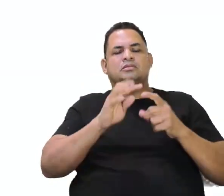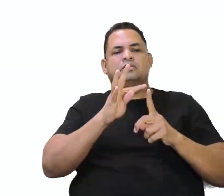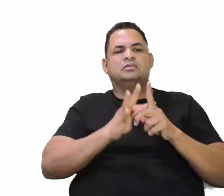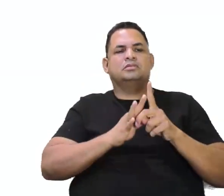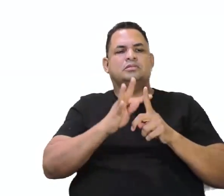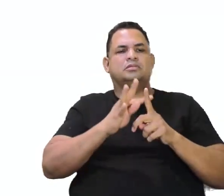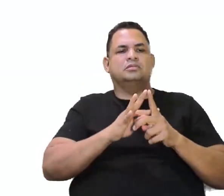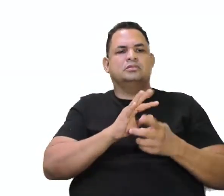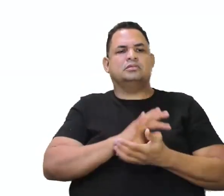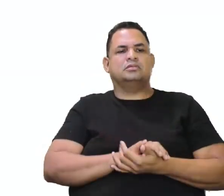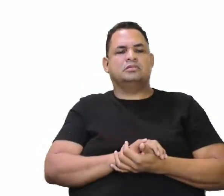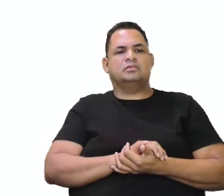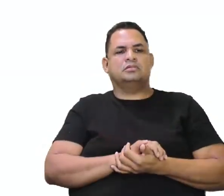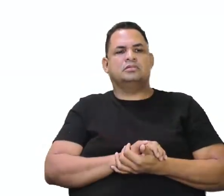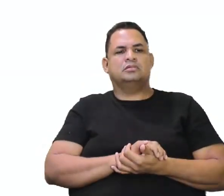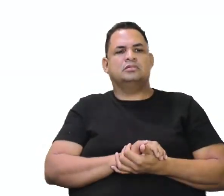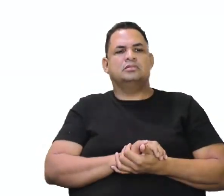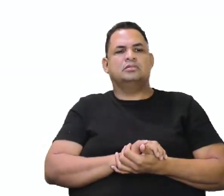térmica,